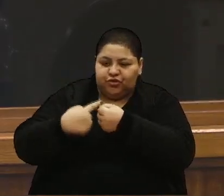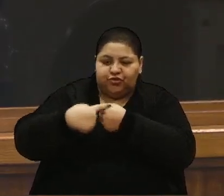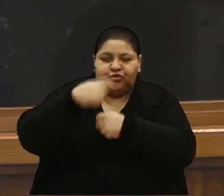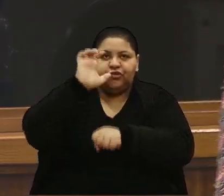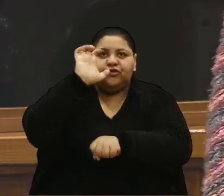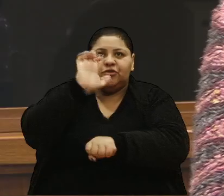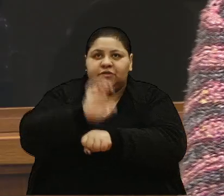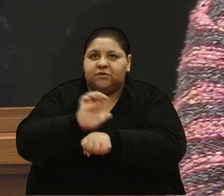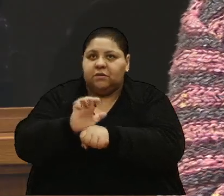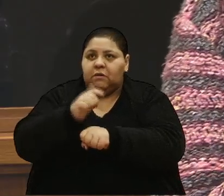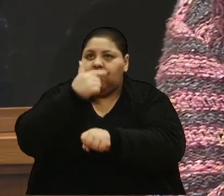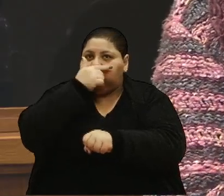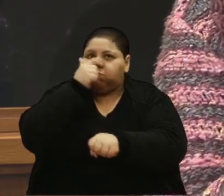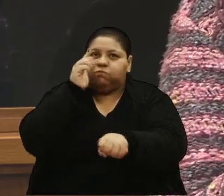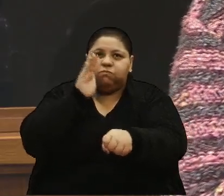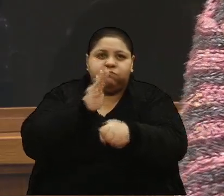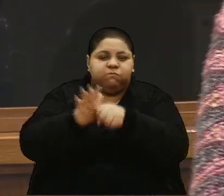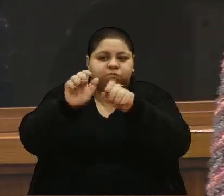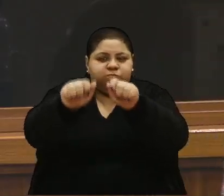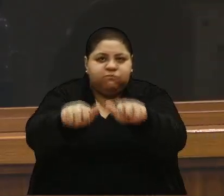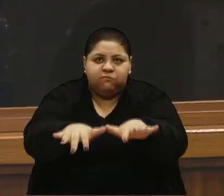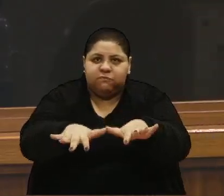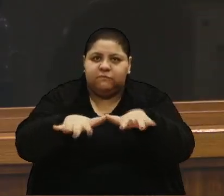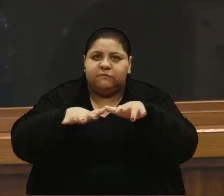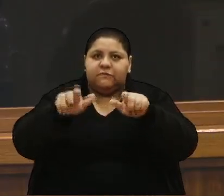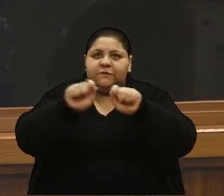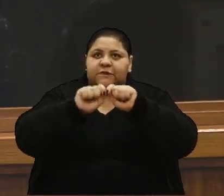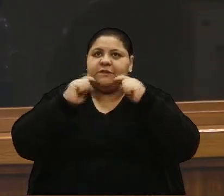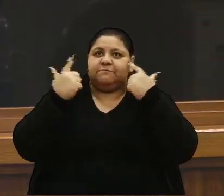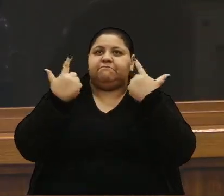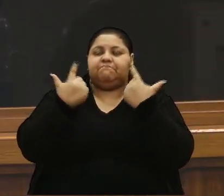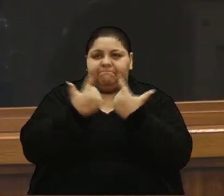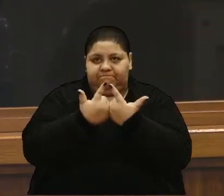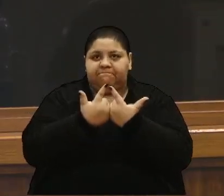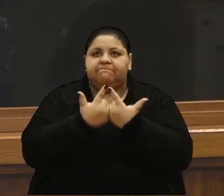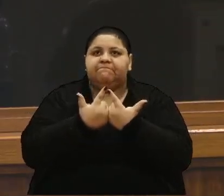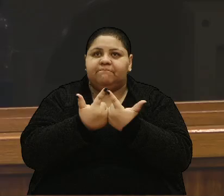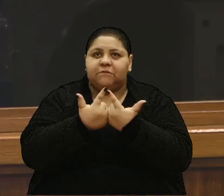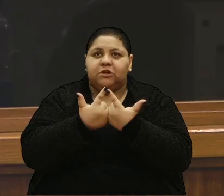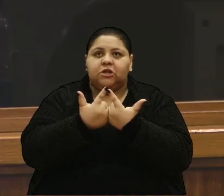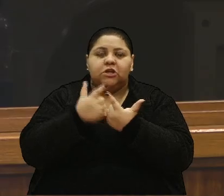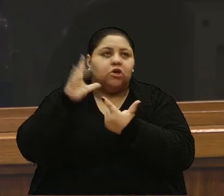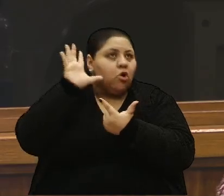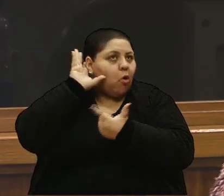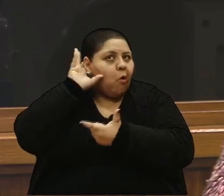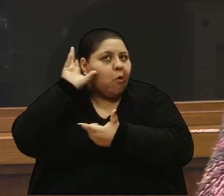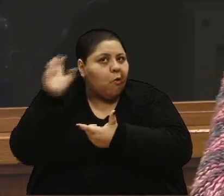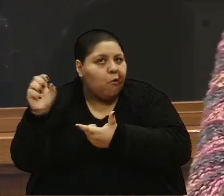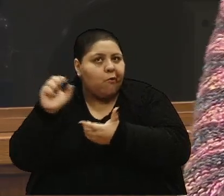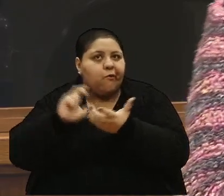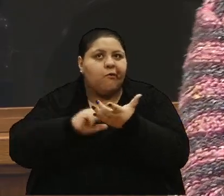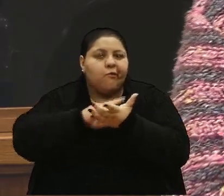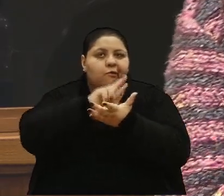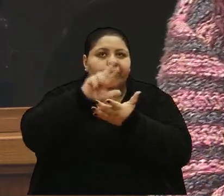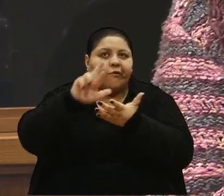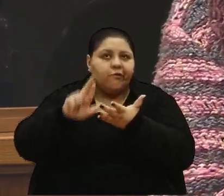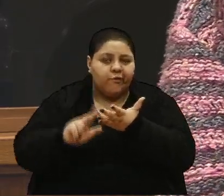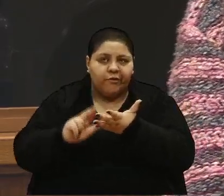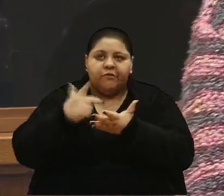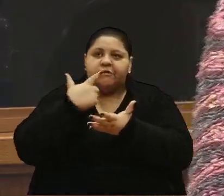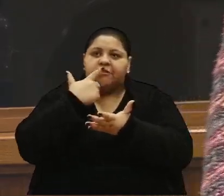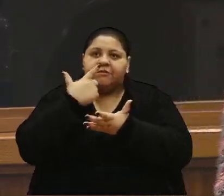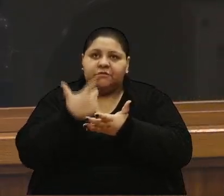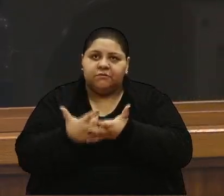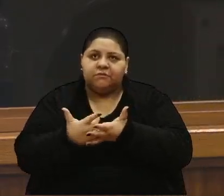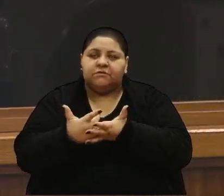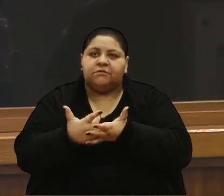estado, estava lotado o plenário da Assembleia. Ouvimos várias falas a respeito